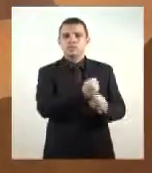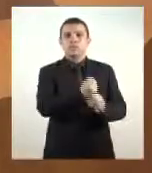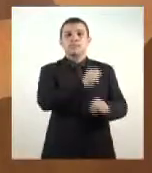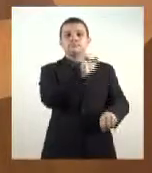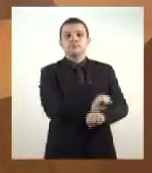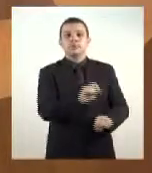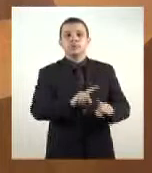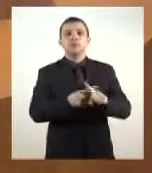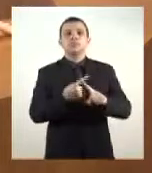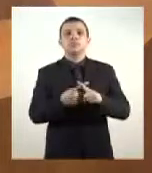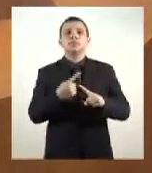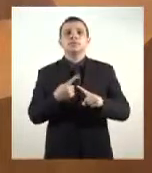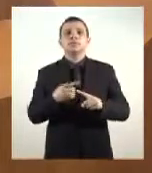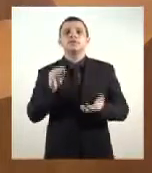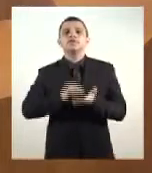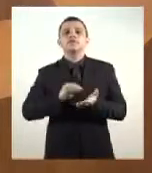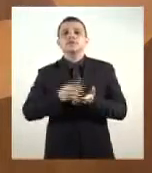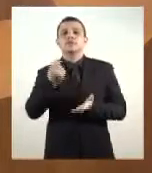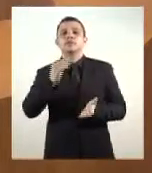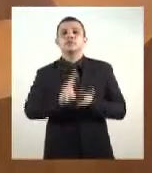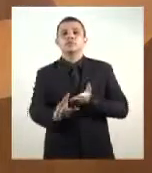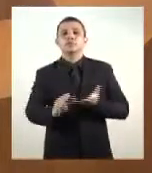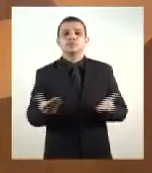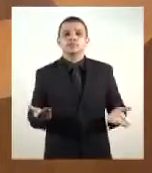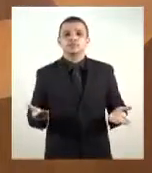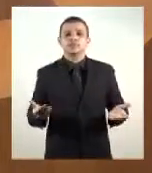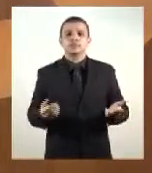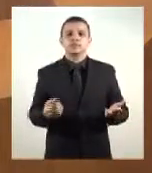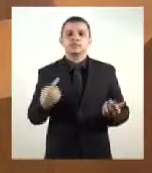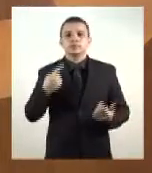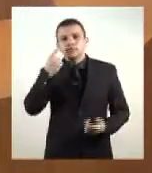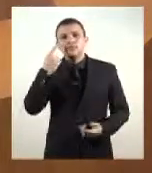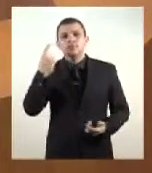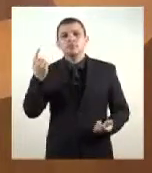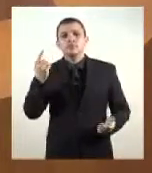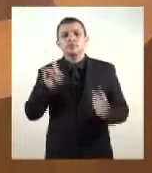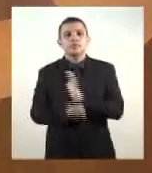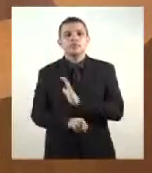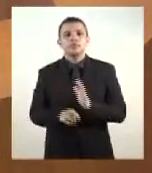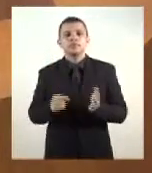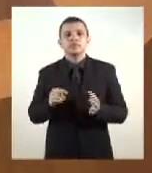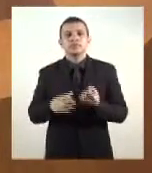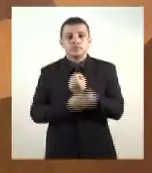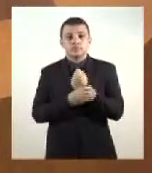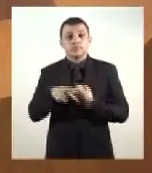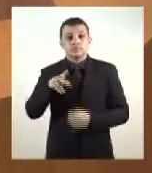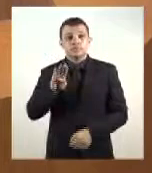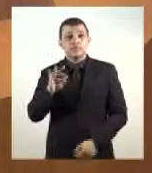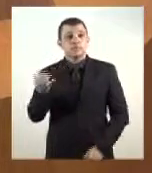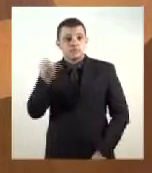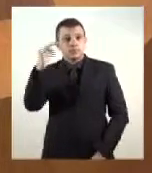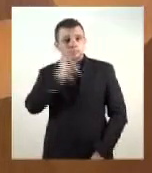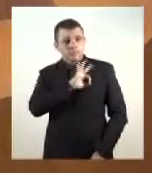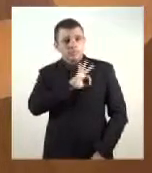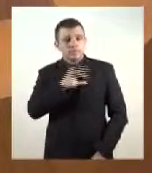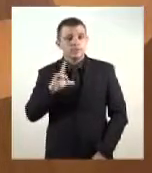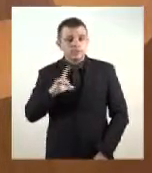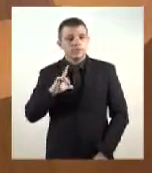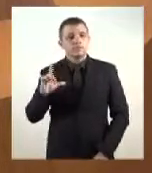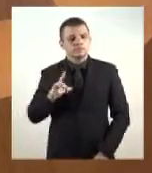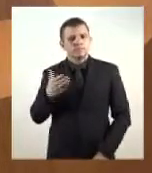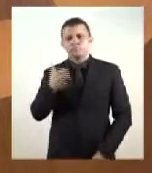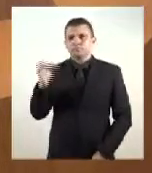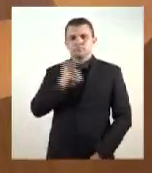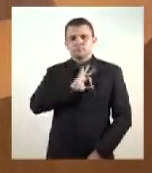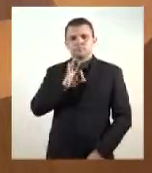que faço, e todos nós sabemos disso, segurança pública, deputado Hélio, é muito importante a polícia. E estão aí os nossos policiais